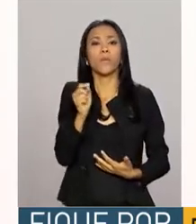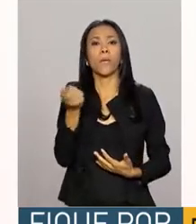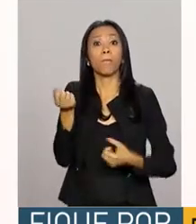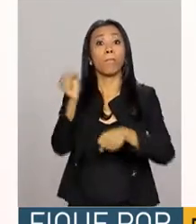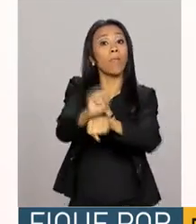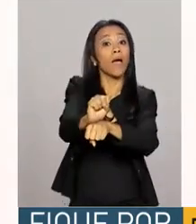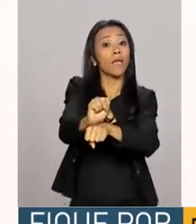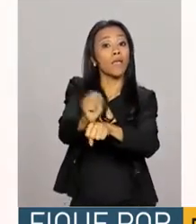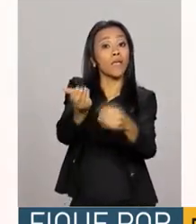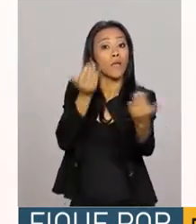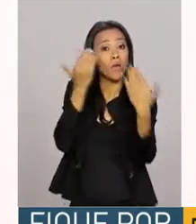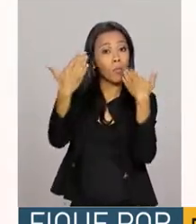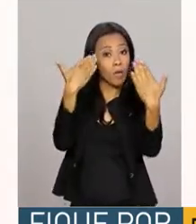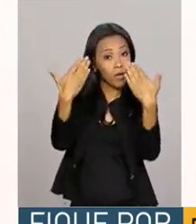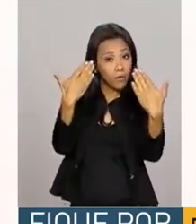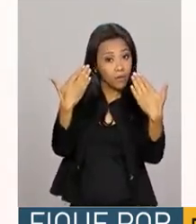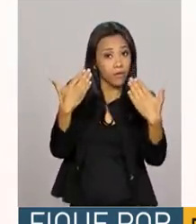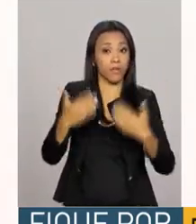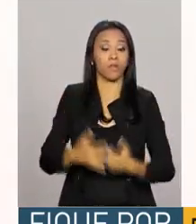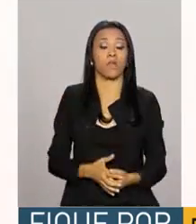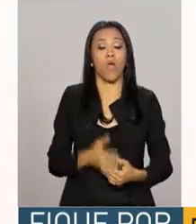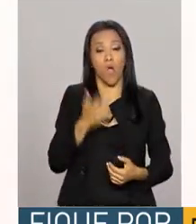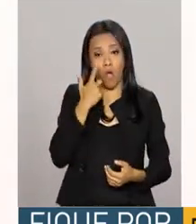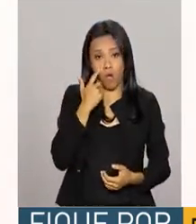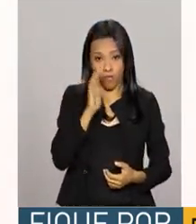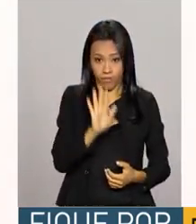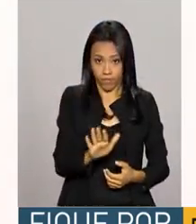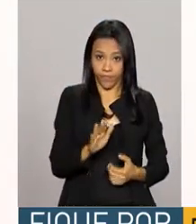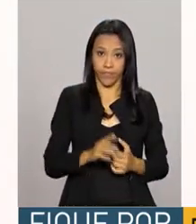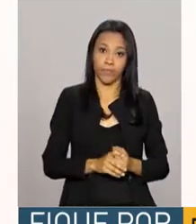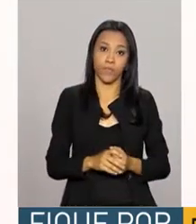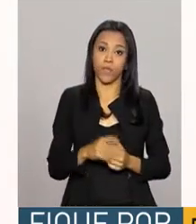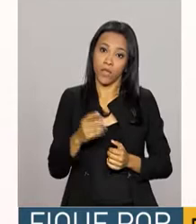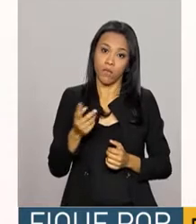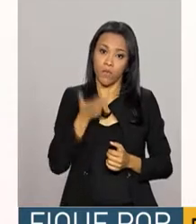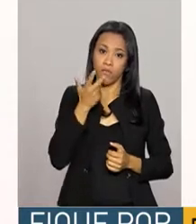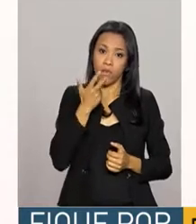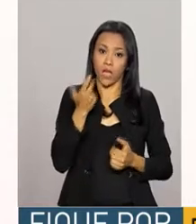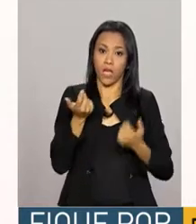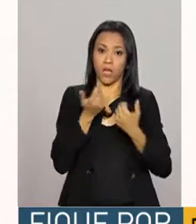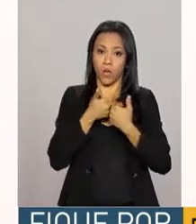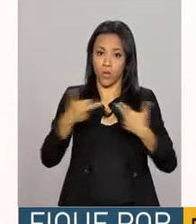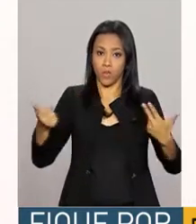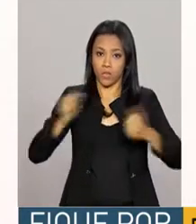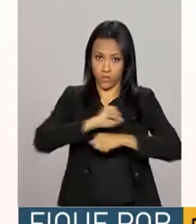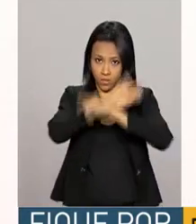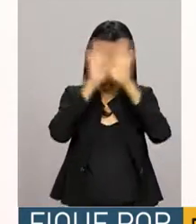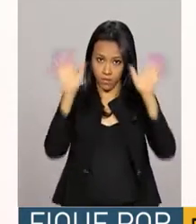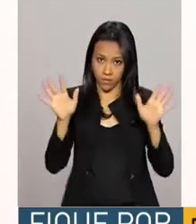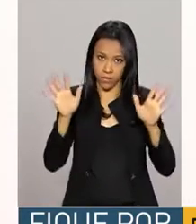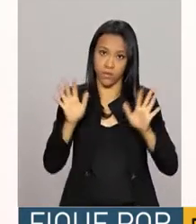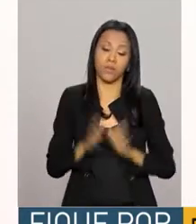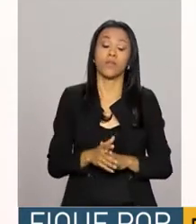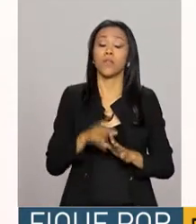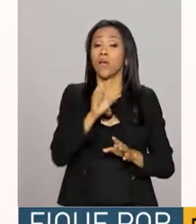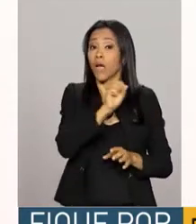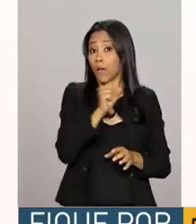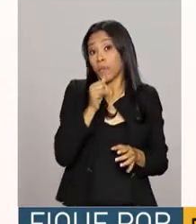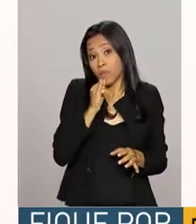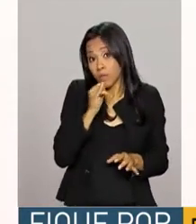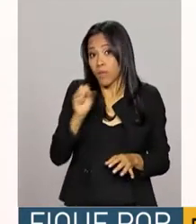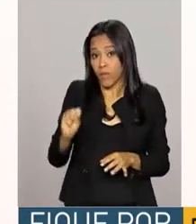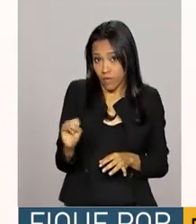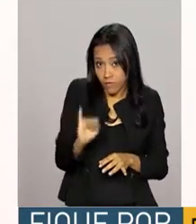compare vejam eu vou de obesidade saque mas apenas mais sistematizadas a inflação por exemplo